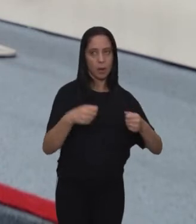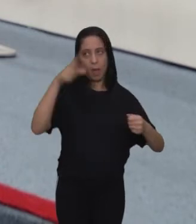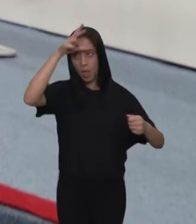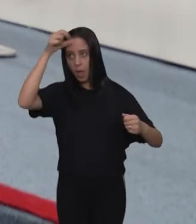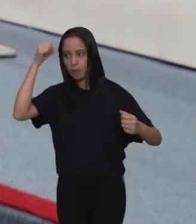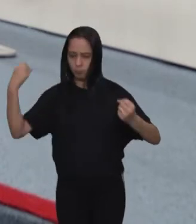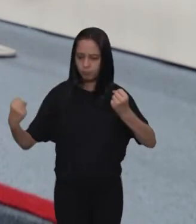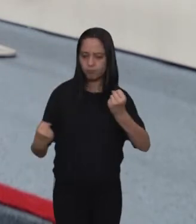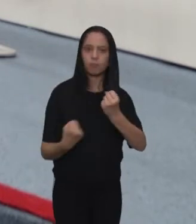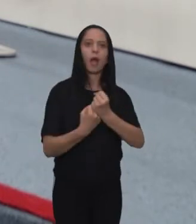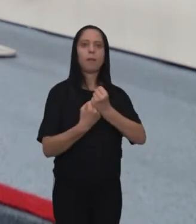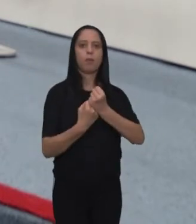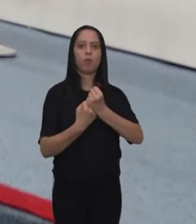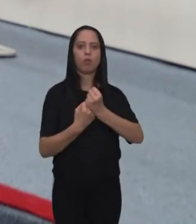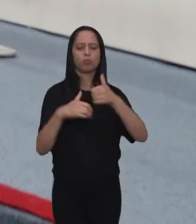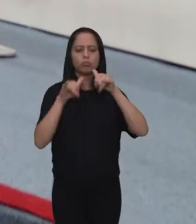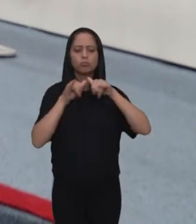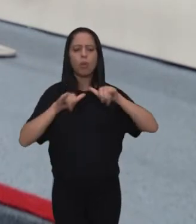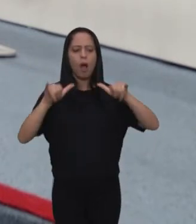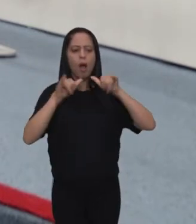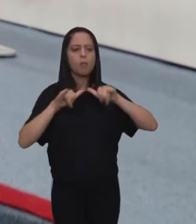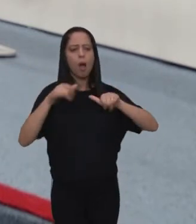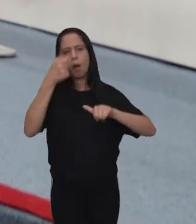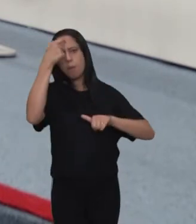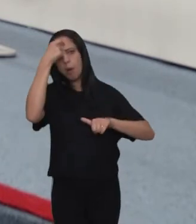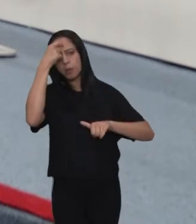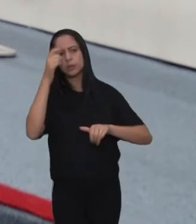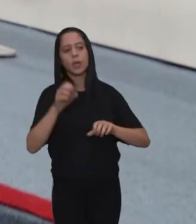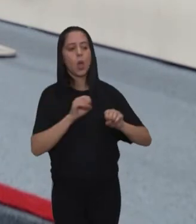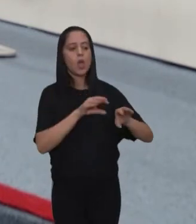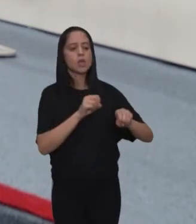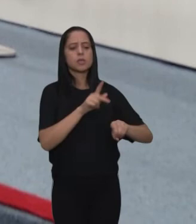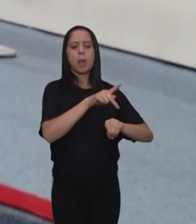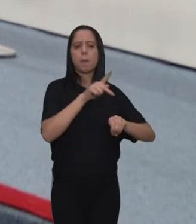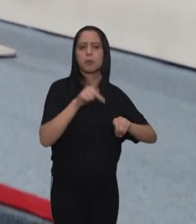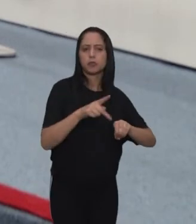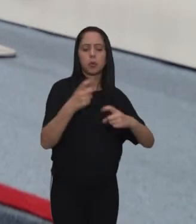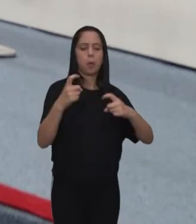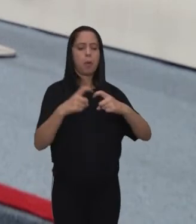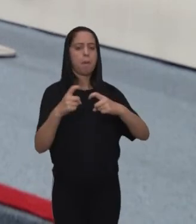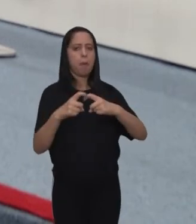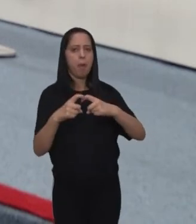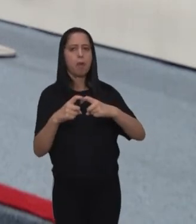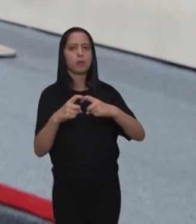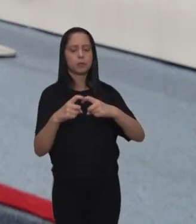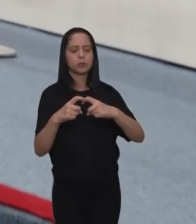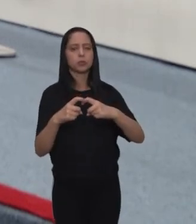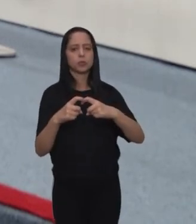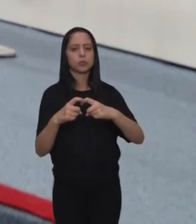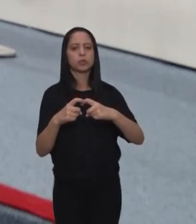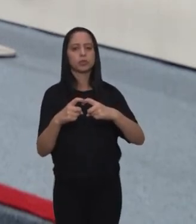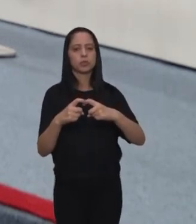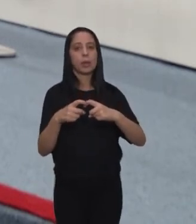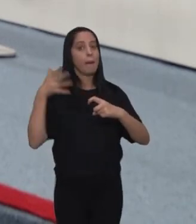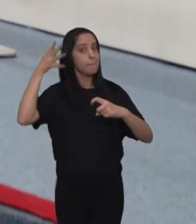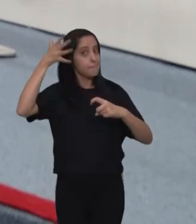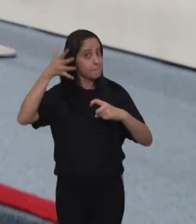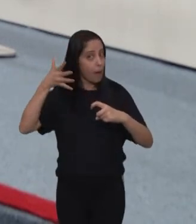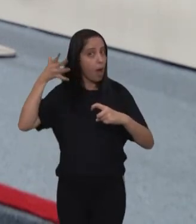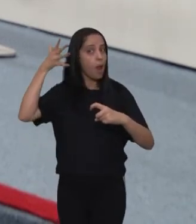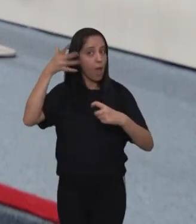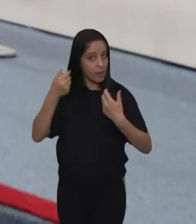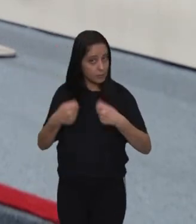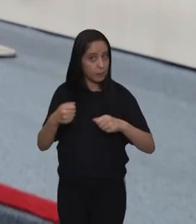em campanhas de conscientização de professores de médicos fazer